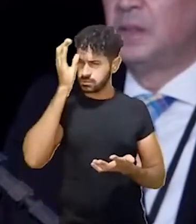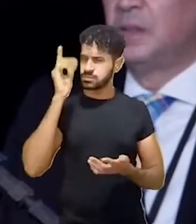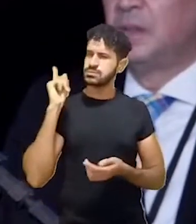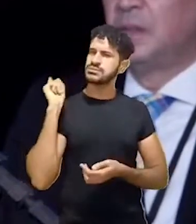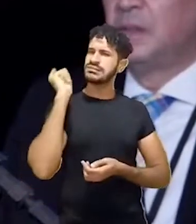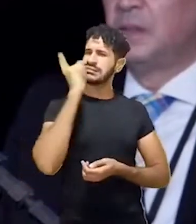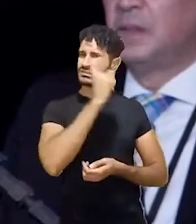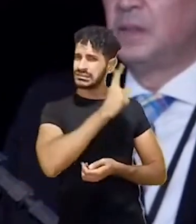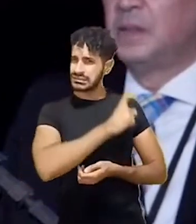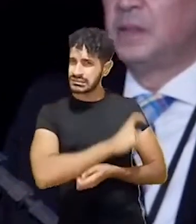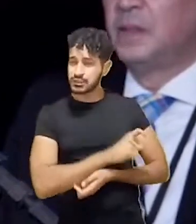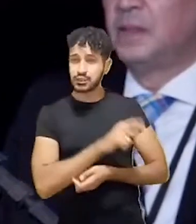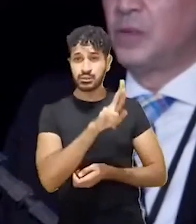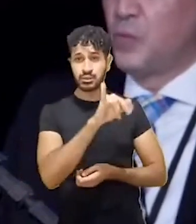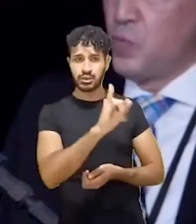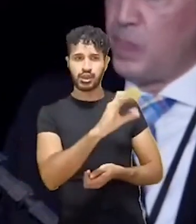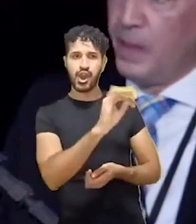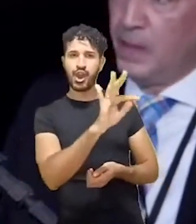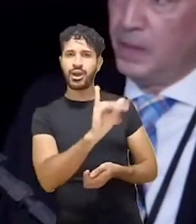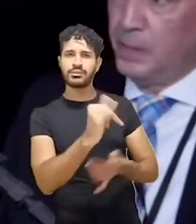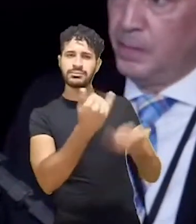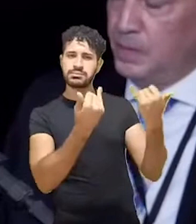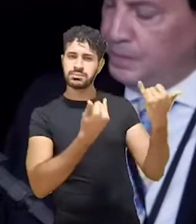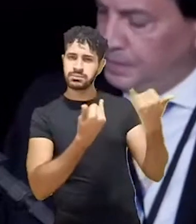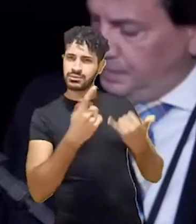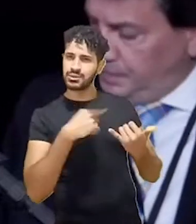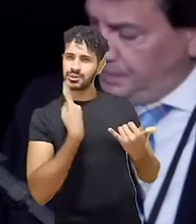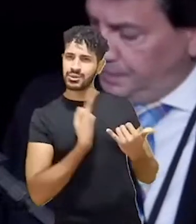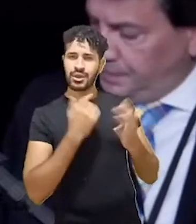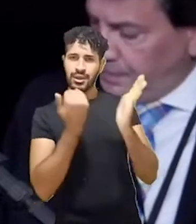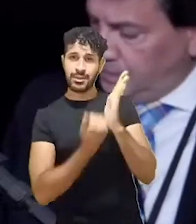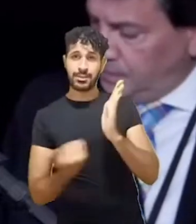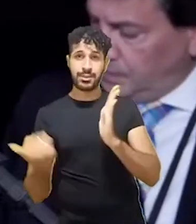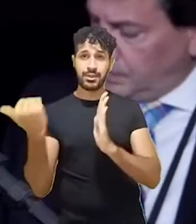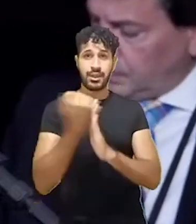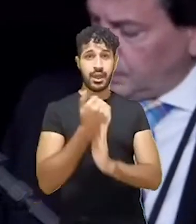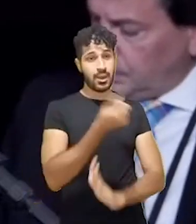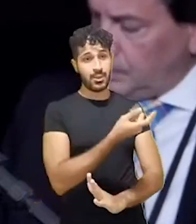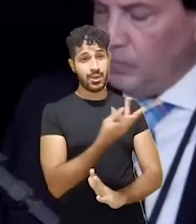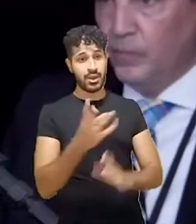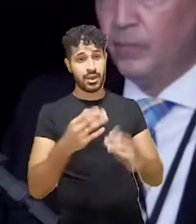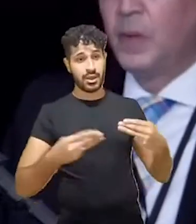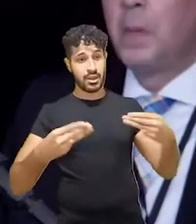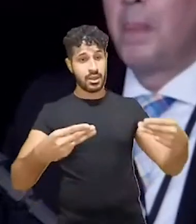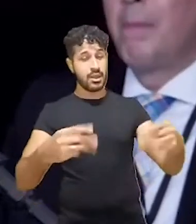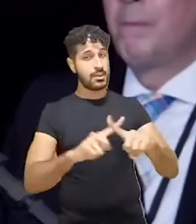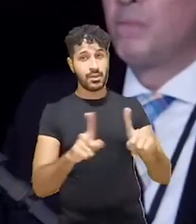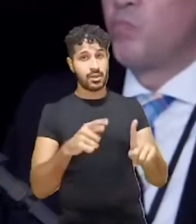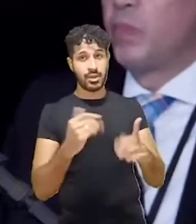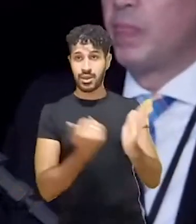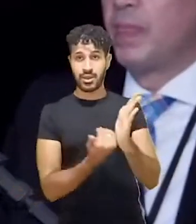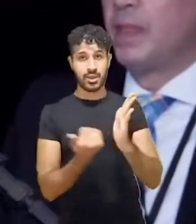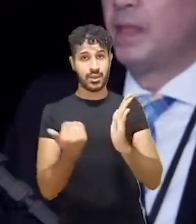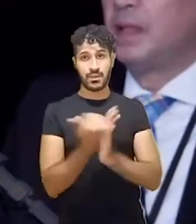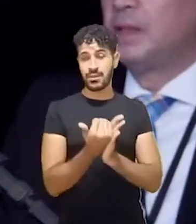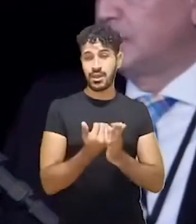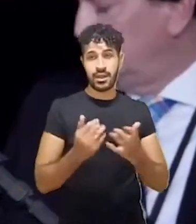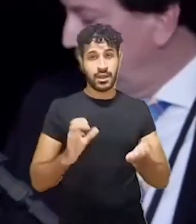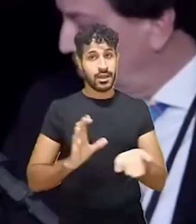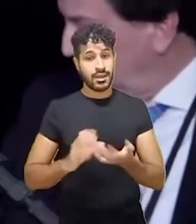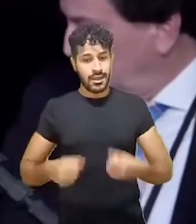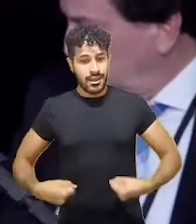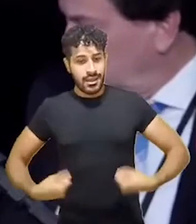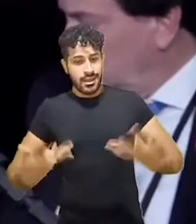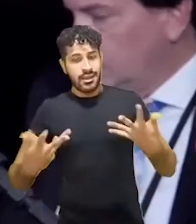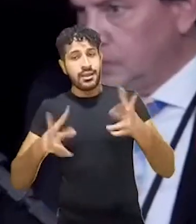o Rui Costa ter anunciado que a gente vai aumentar o número do Ministério mas a gente não vai aumentar os gastos Isso significa